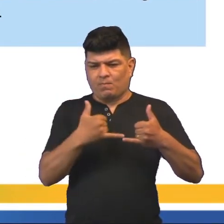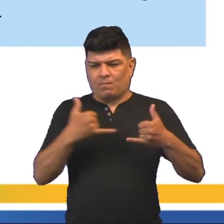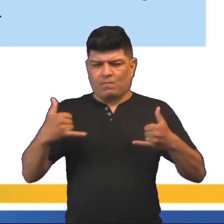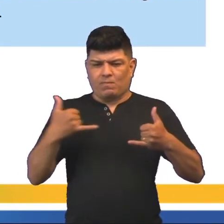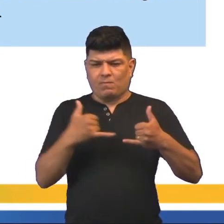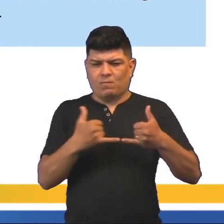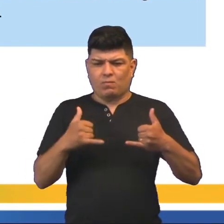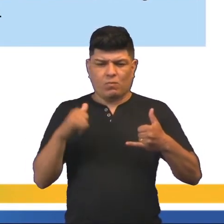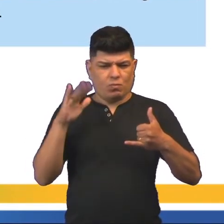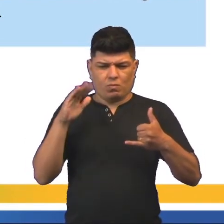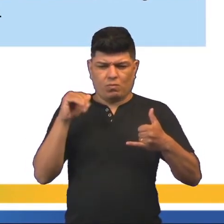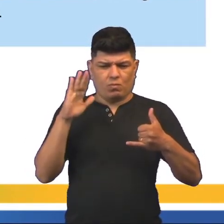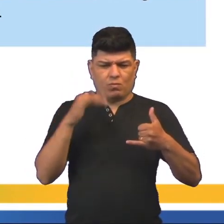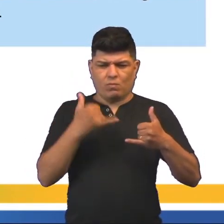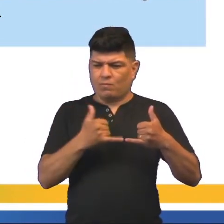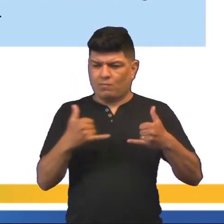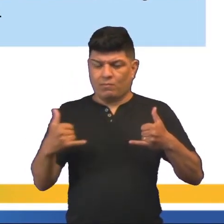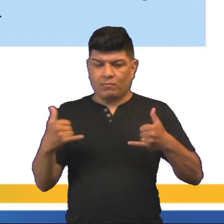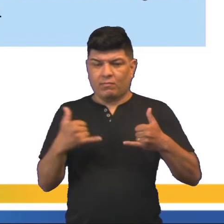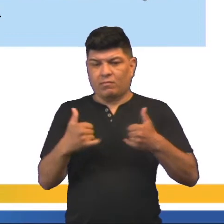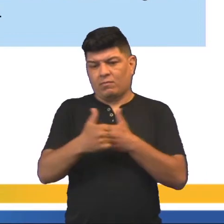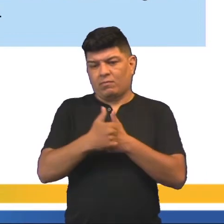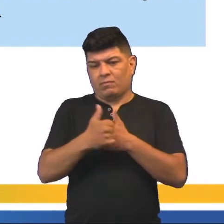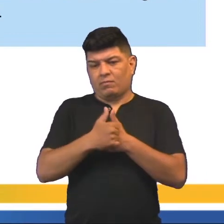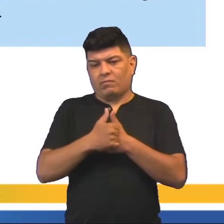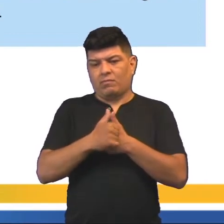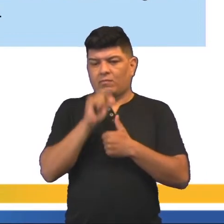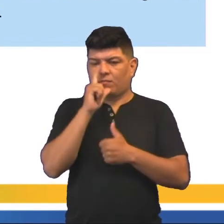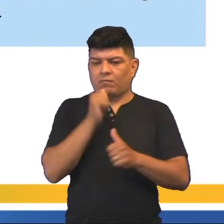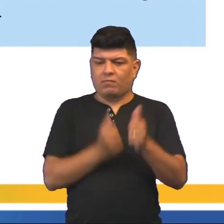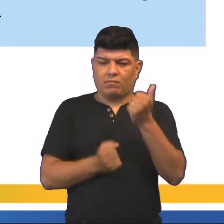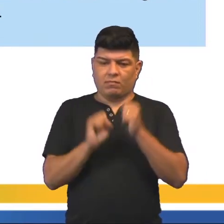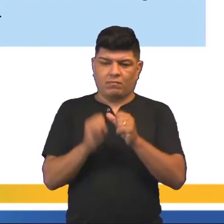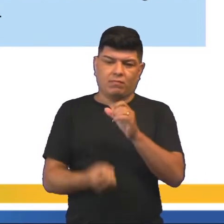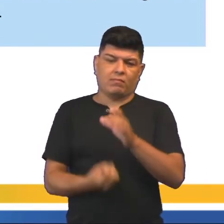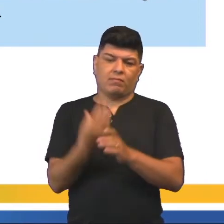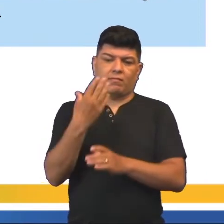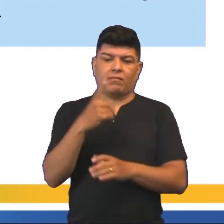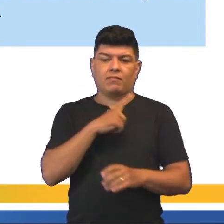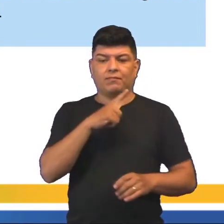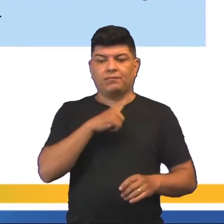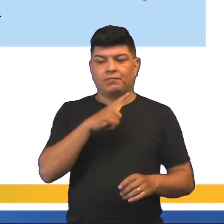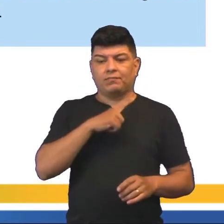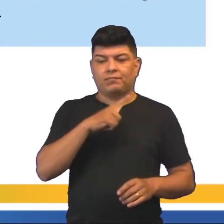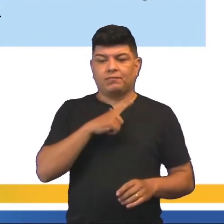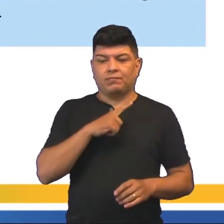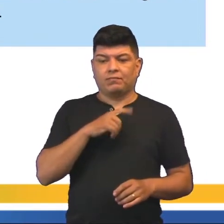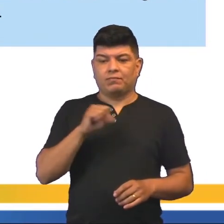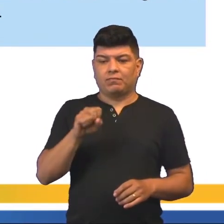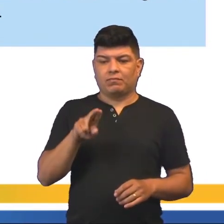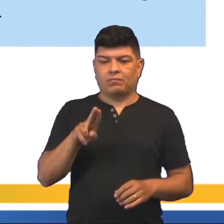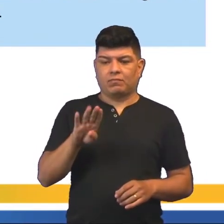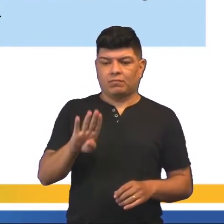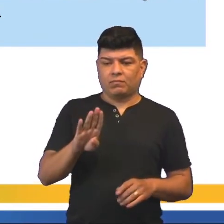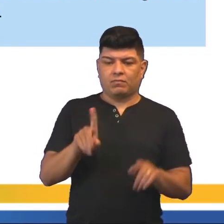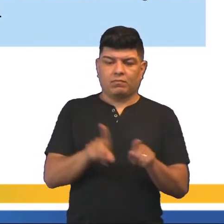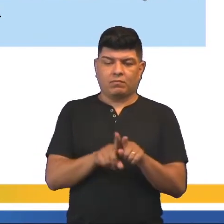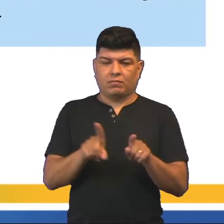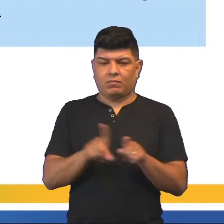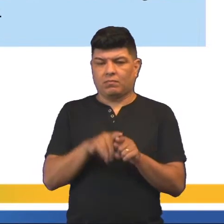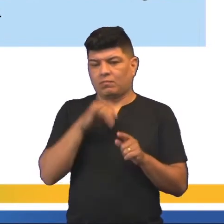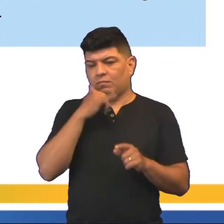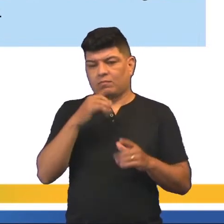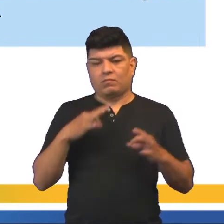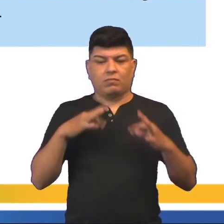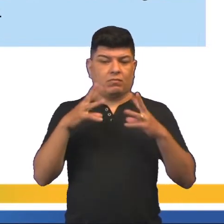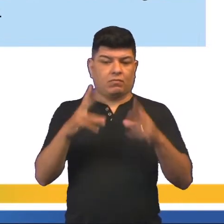ultra alta tensão. E próximo de cada usina que gerou, nós vamos ter as subestações de energia, que precisam